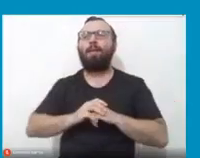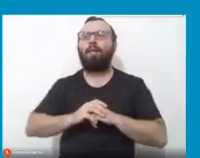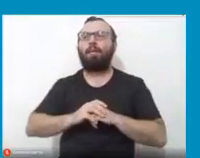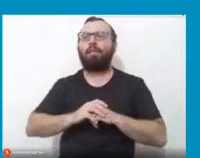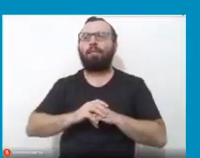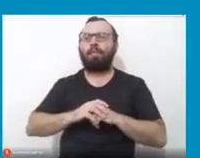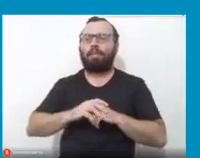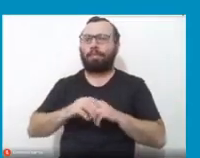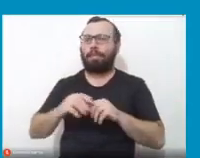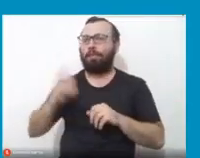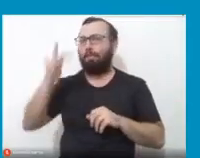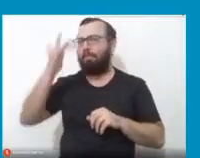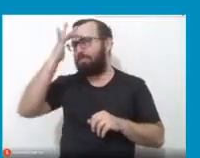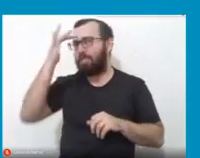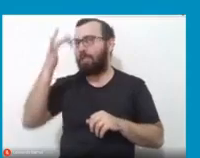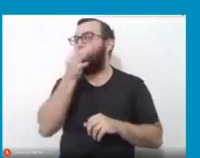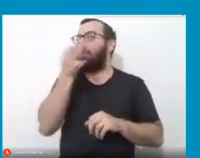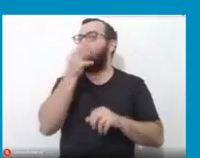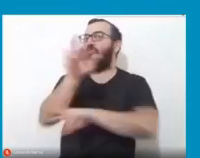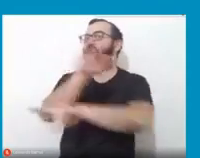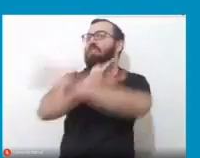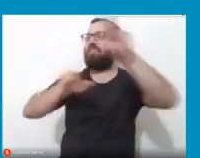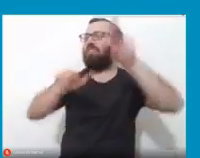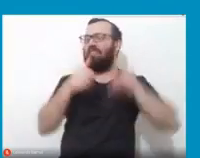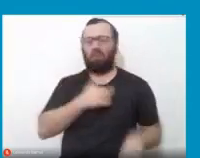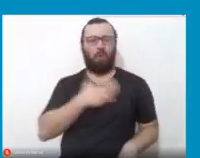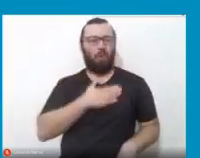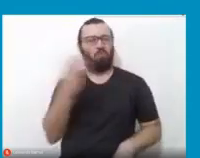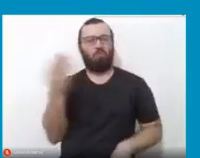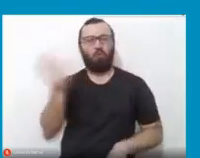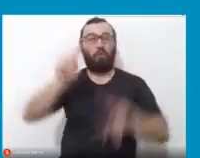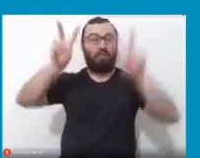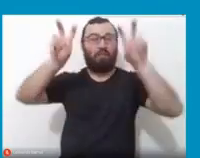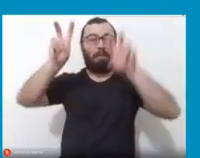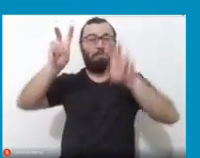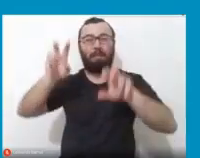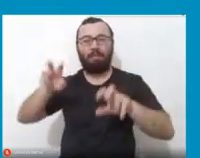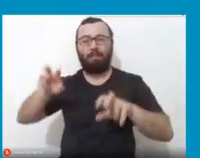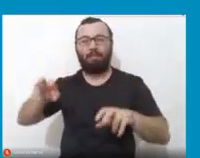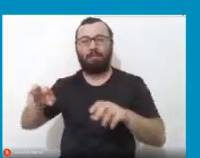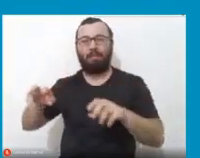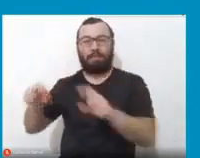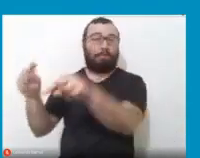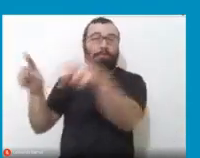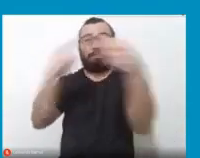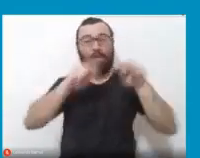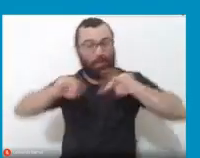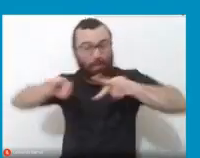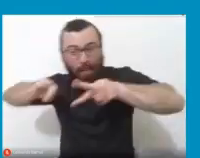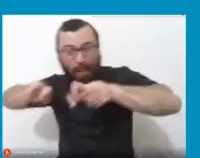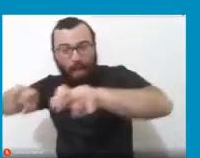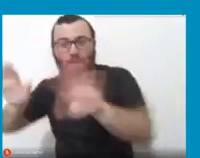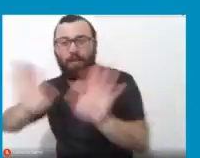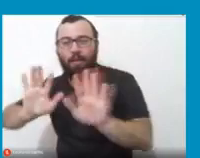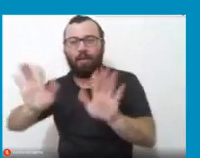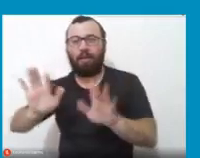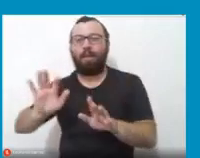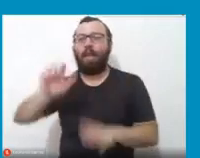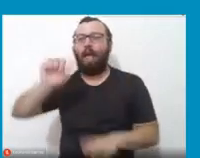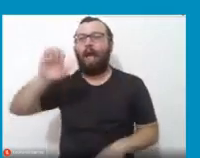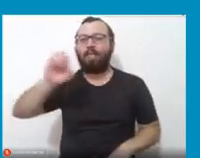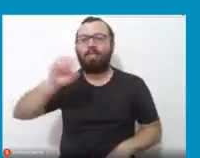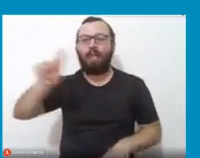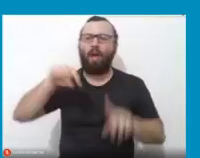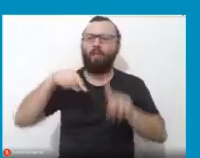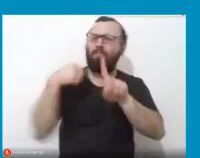controverso, eu nunca quis entrar muito nas controvérsias sobre questões relacionadas à ação afirmativa